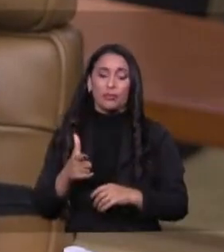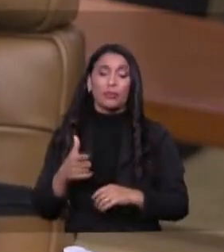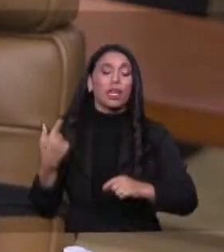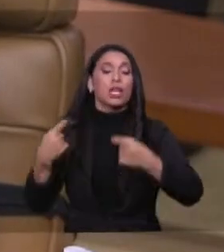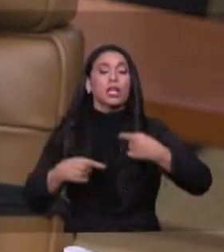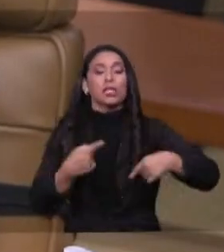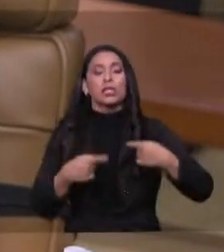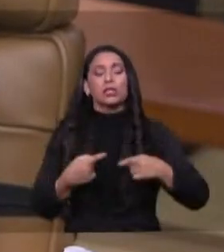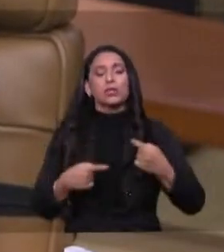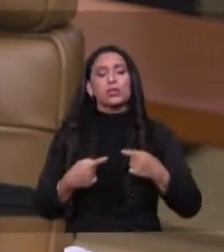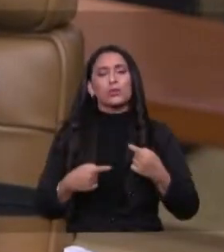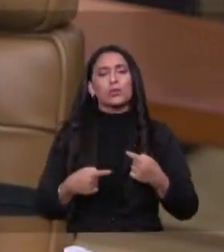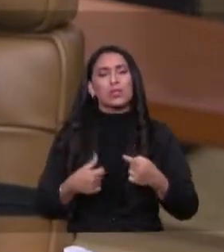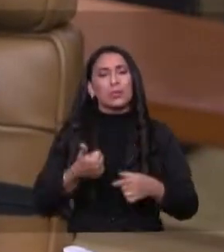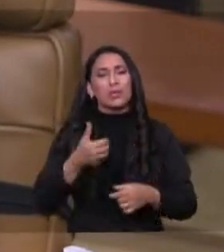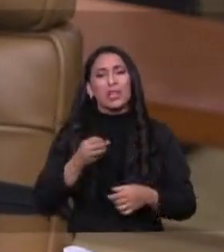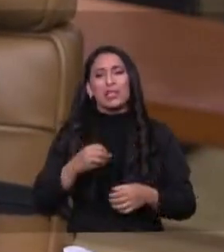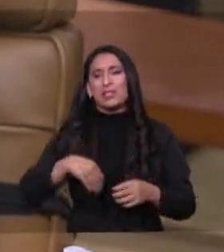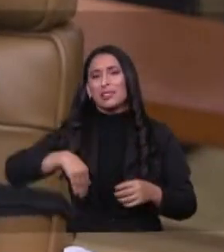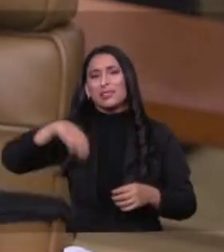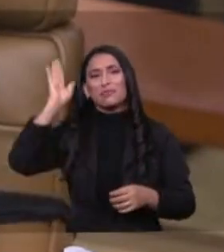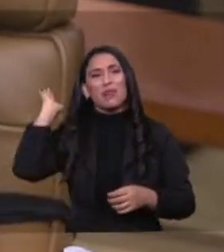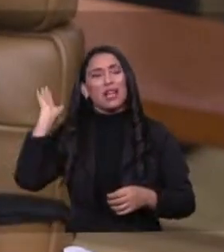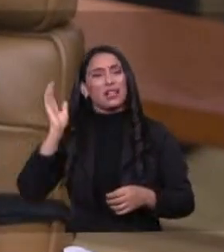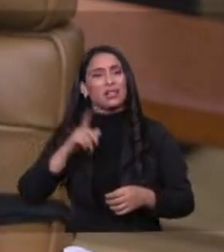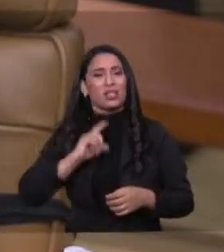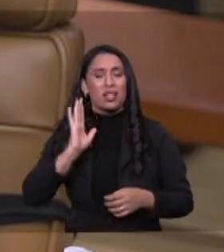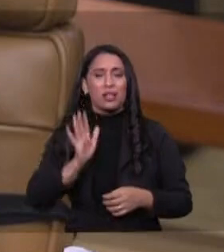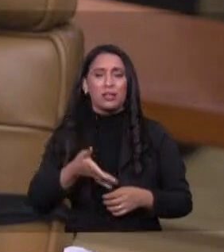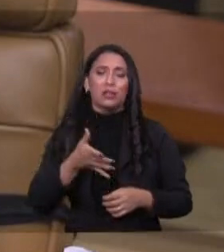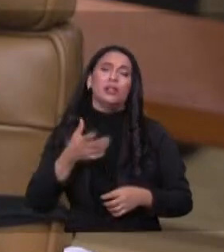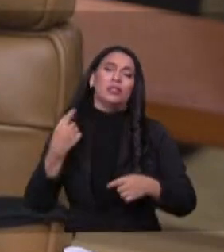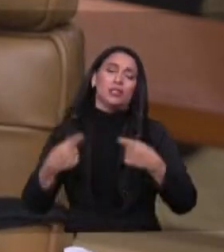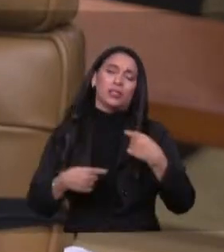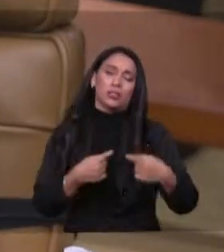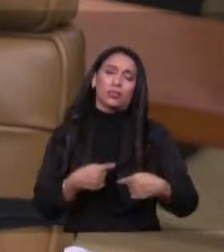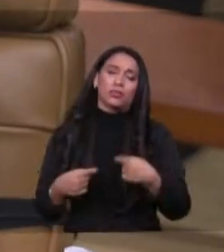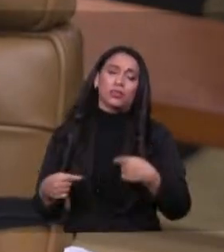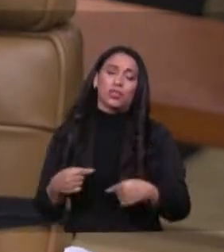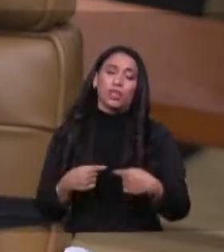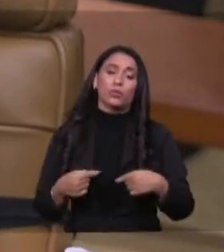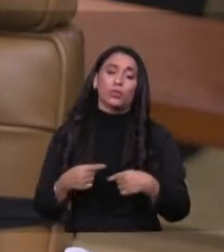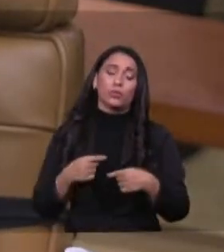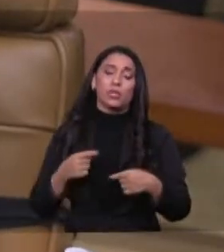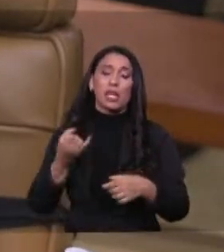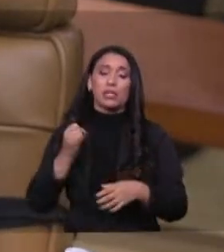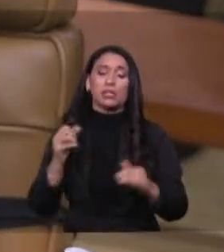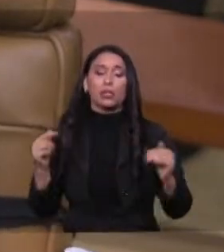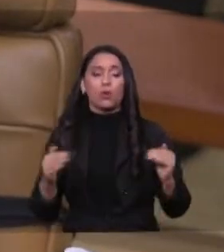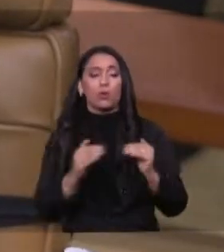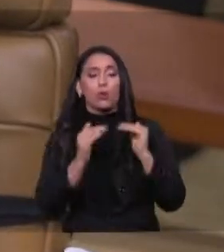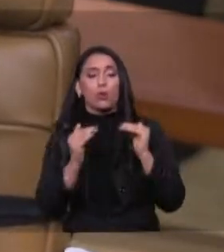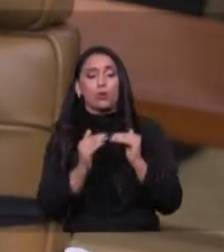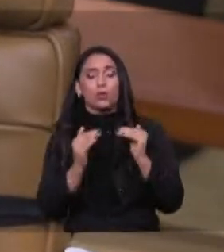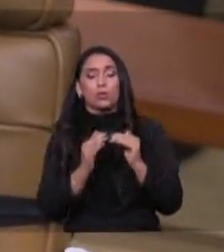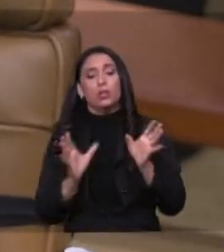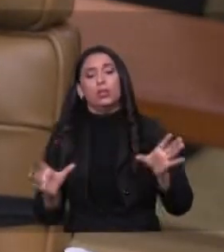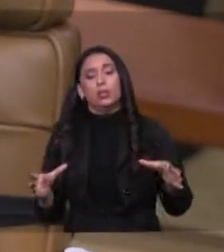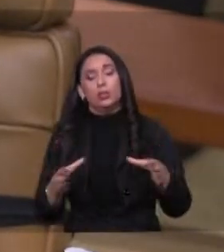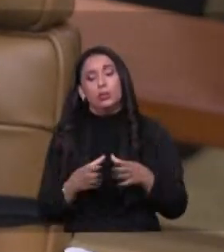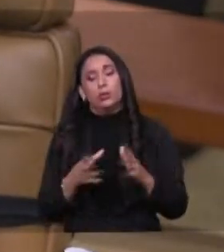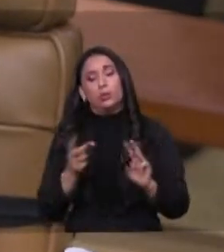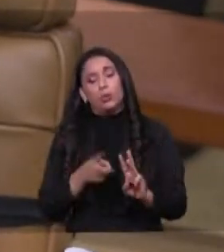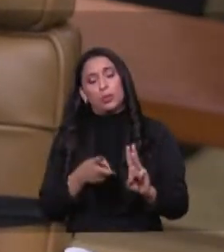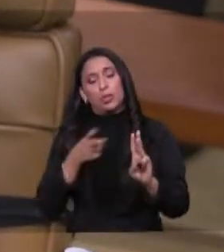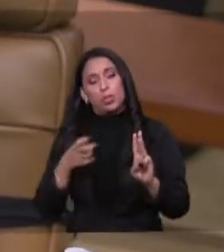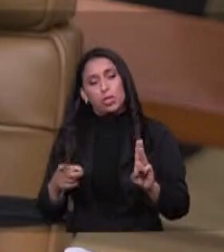discussão, há mais de 10 anos, diz respeito à concordância da comunidade indígena